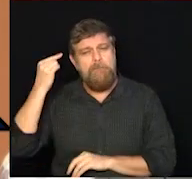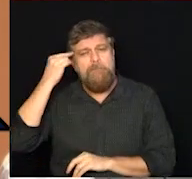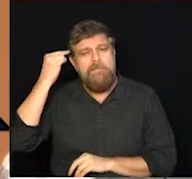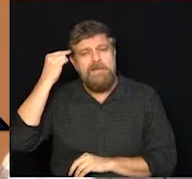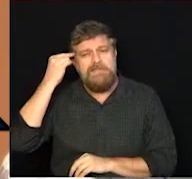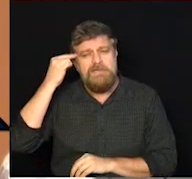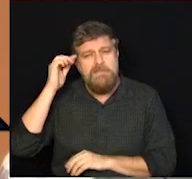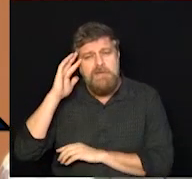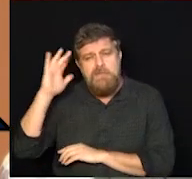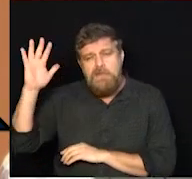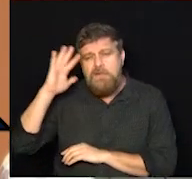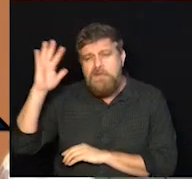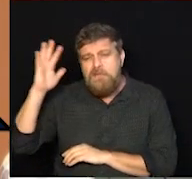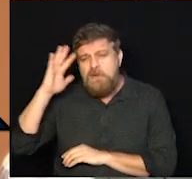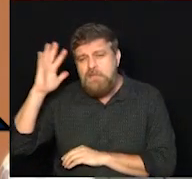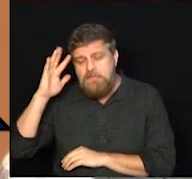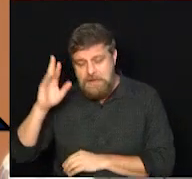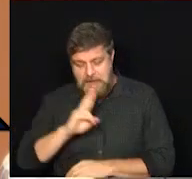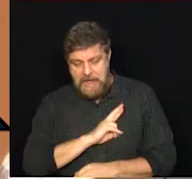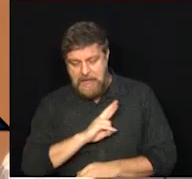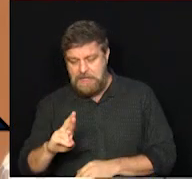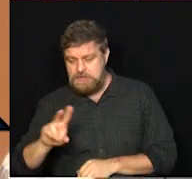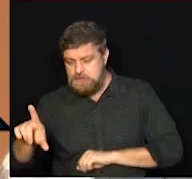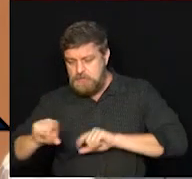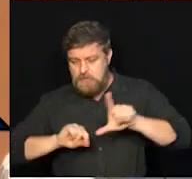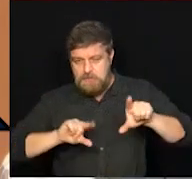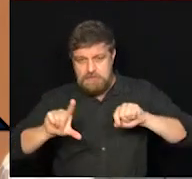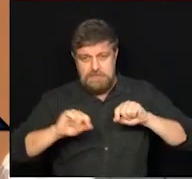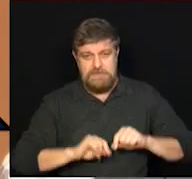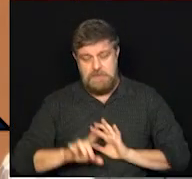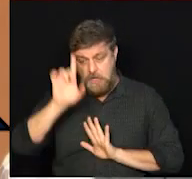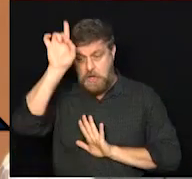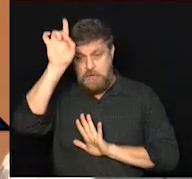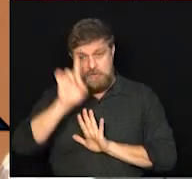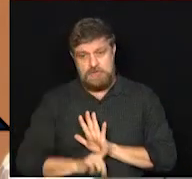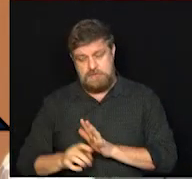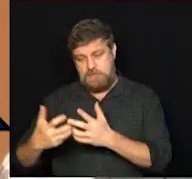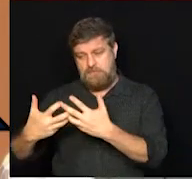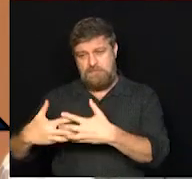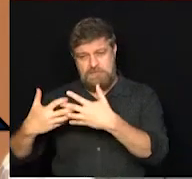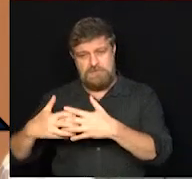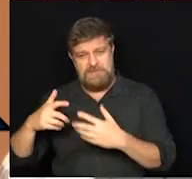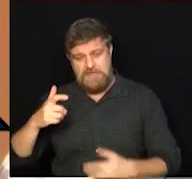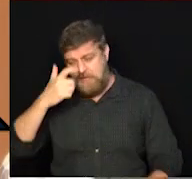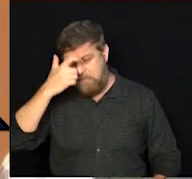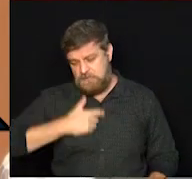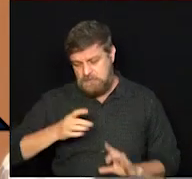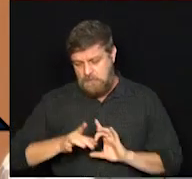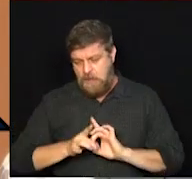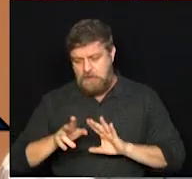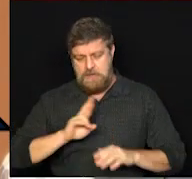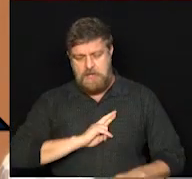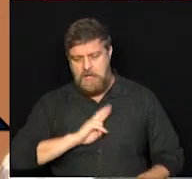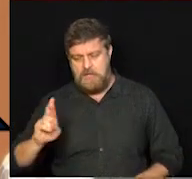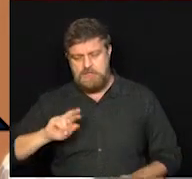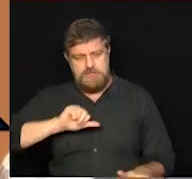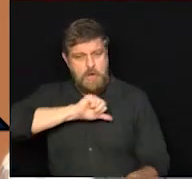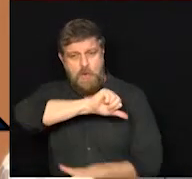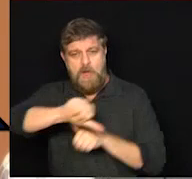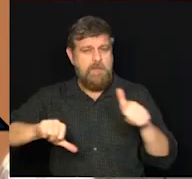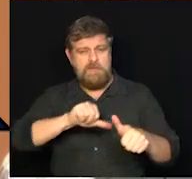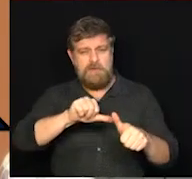de consciência e de religião este direito implica a liberdade de mudar de religião ou de